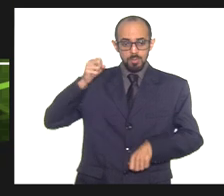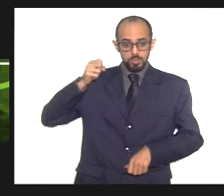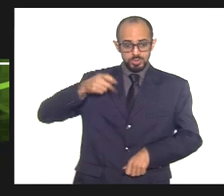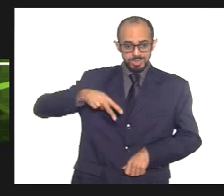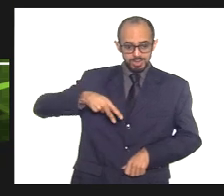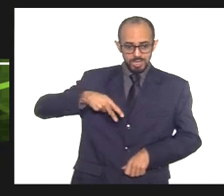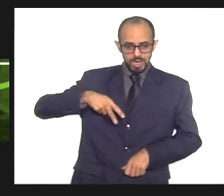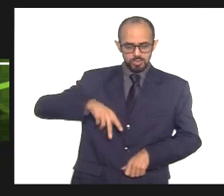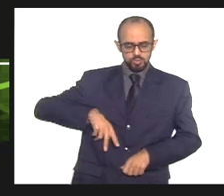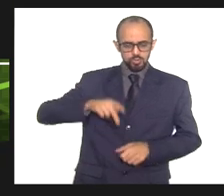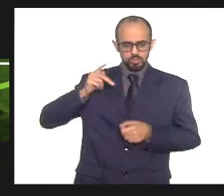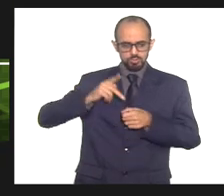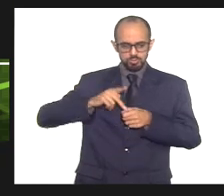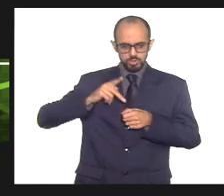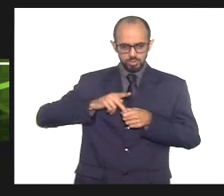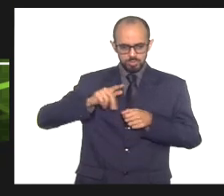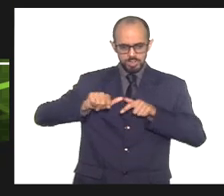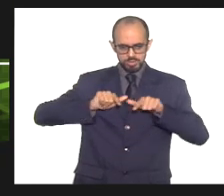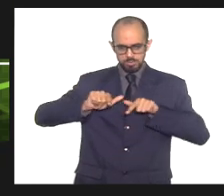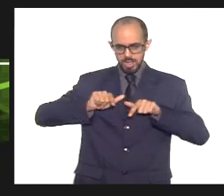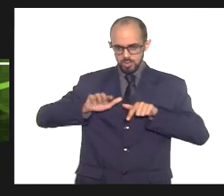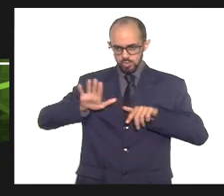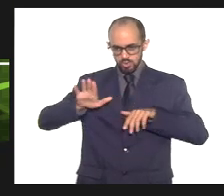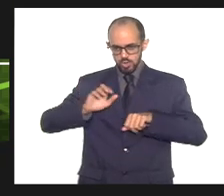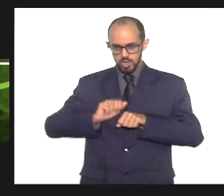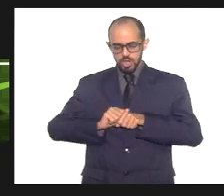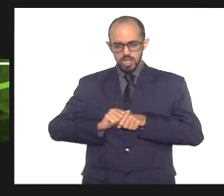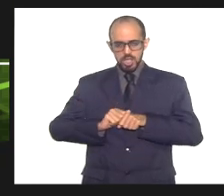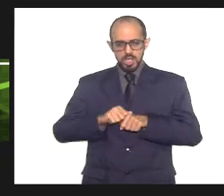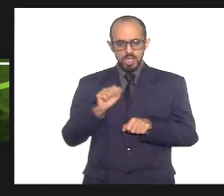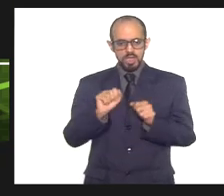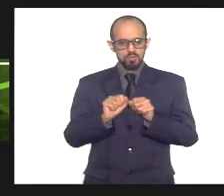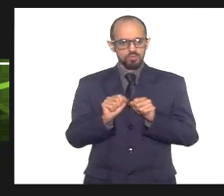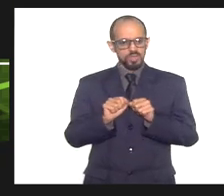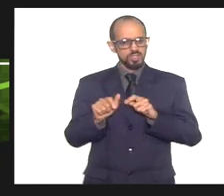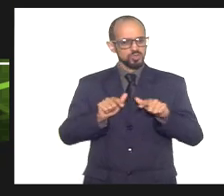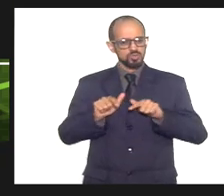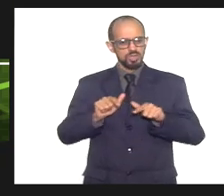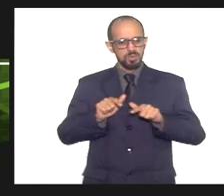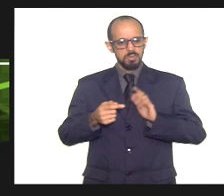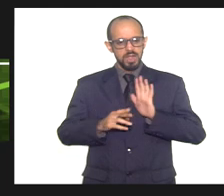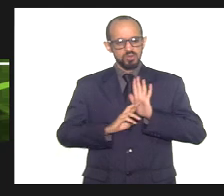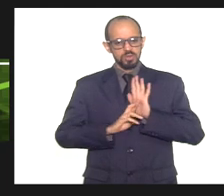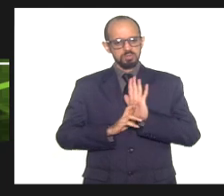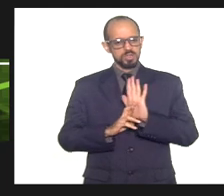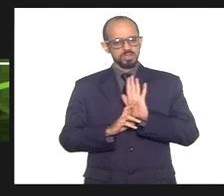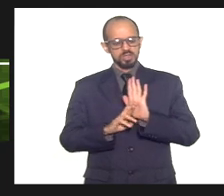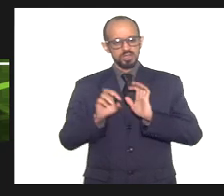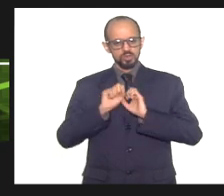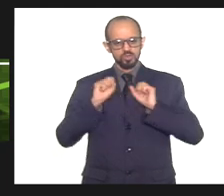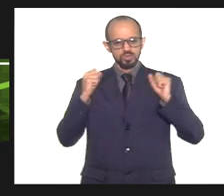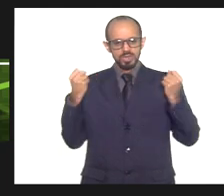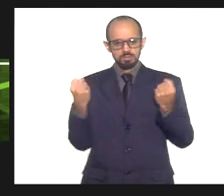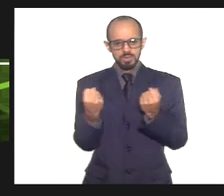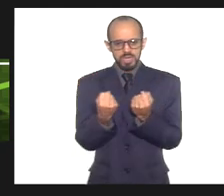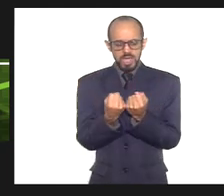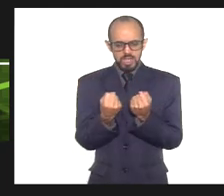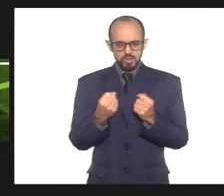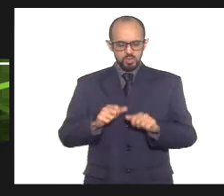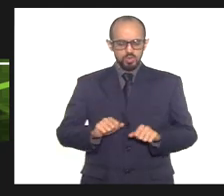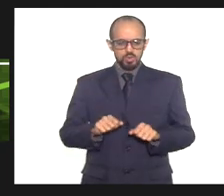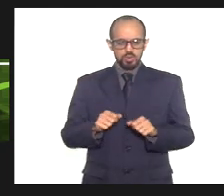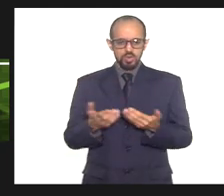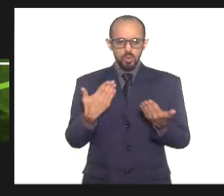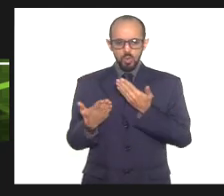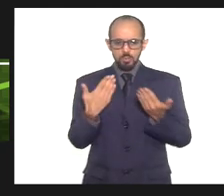aposentado da Petrobras, trabalho que ele fez e apresentou em um seminário, que